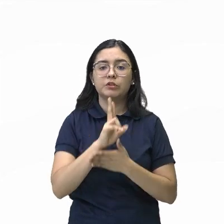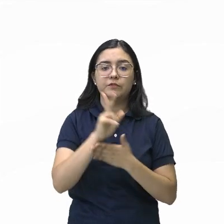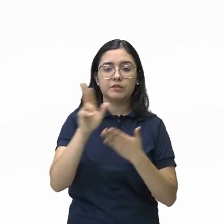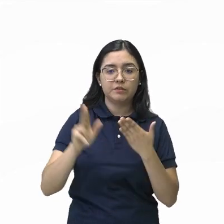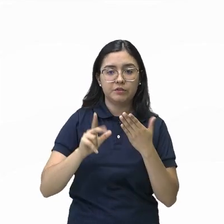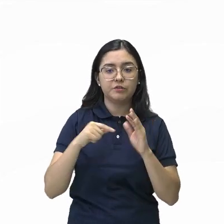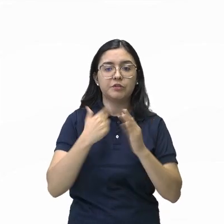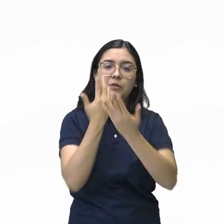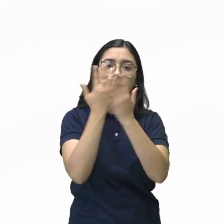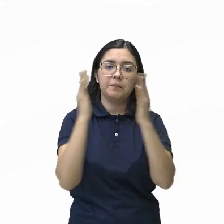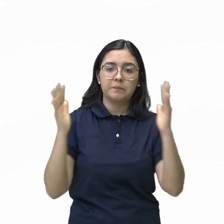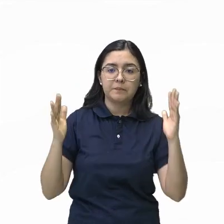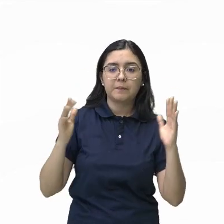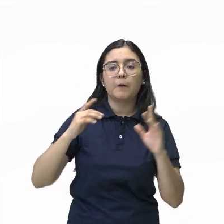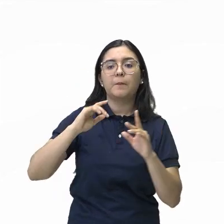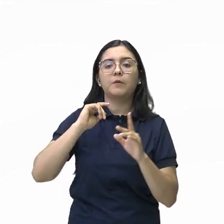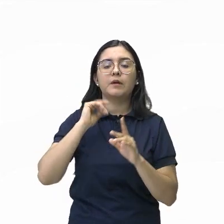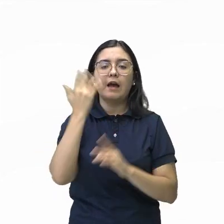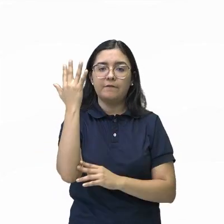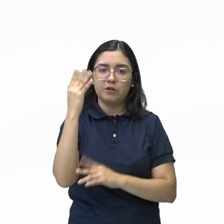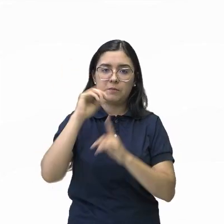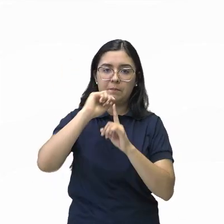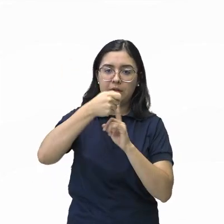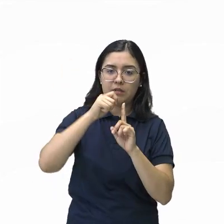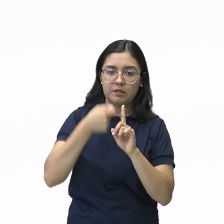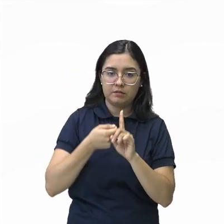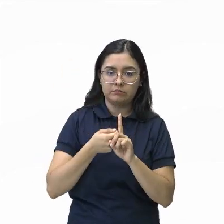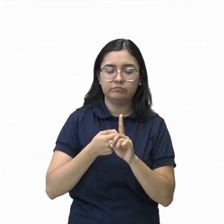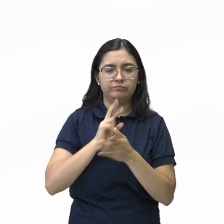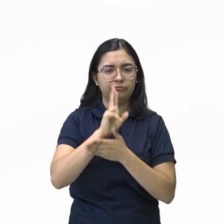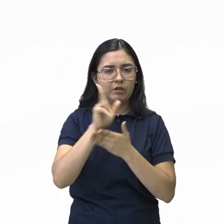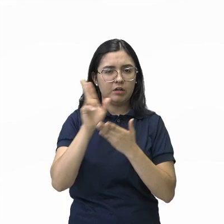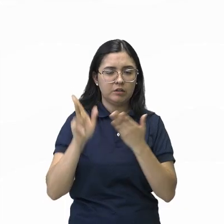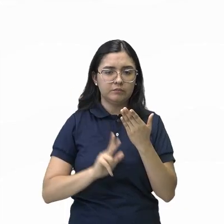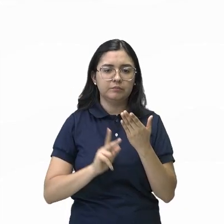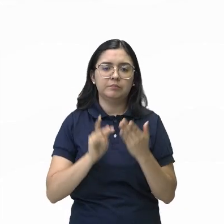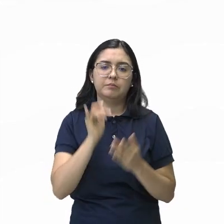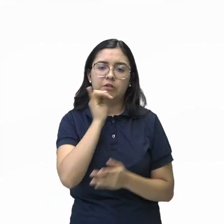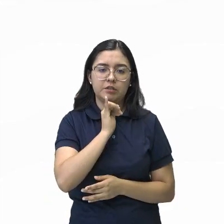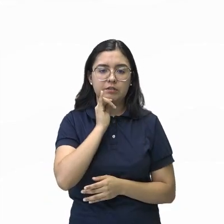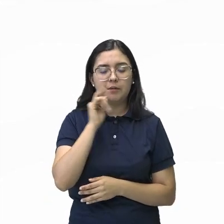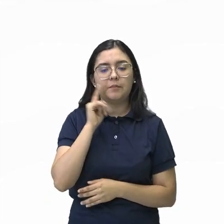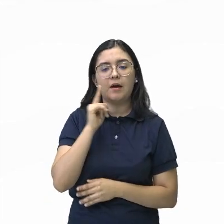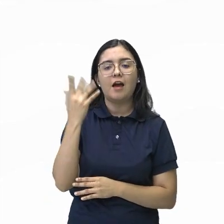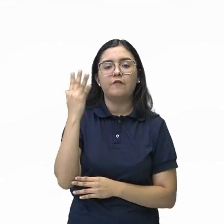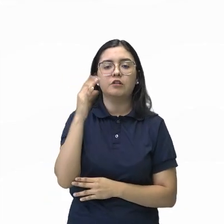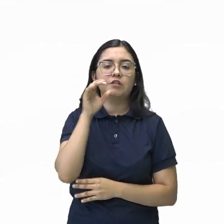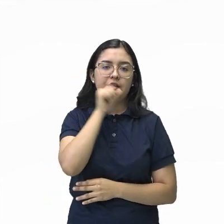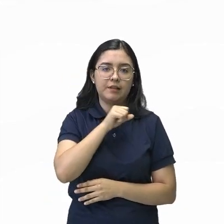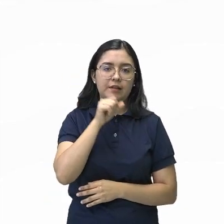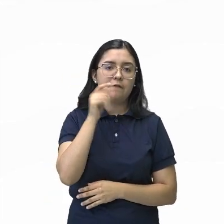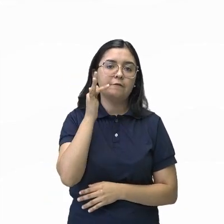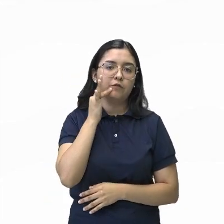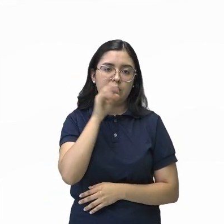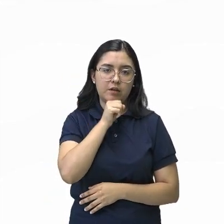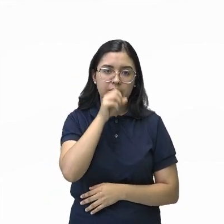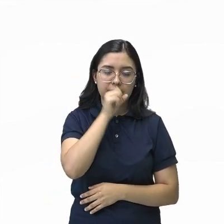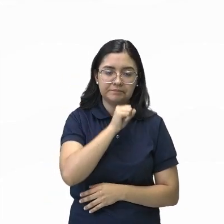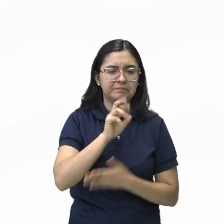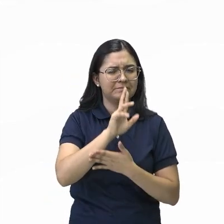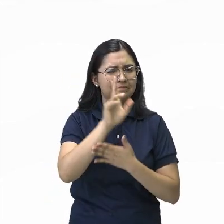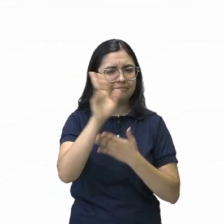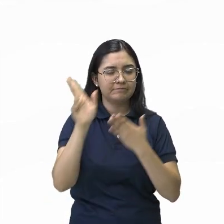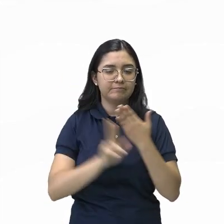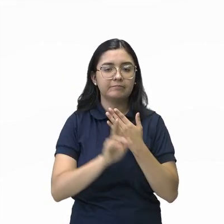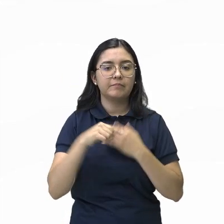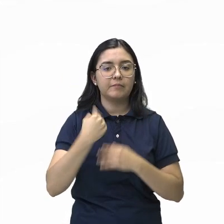de vegetais, como as bananeiras, como árvores frutíferas, né? No caso aí, laranjeiras, entre outras, tá? Então, a gente